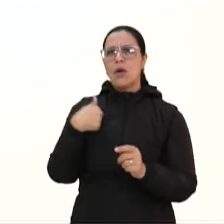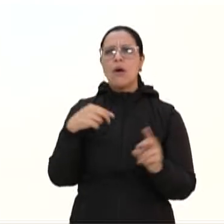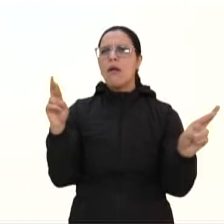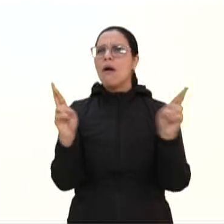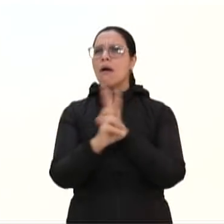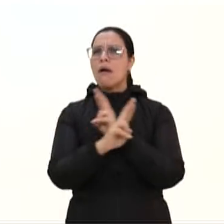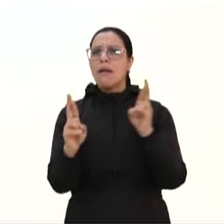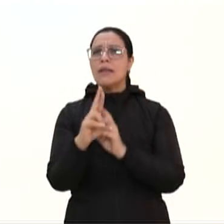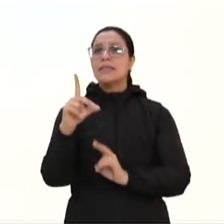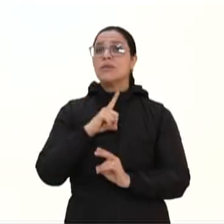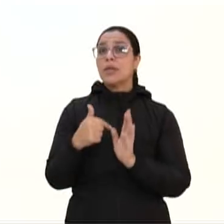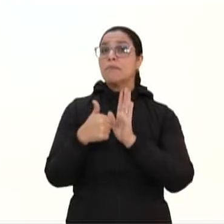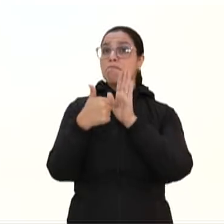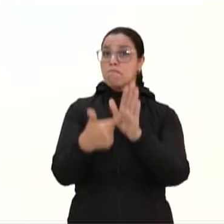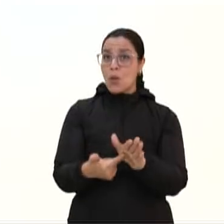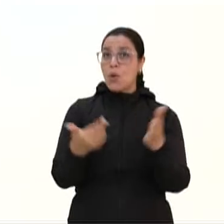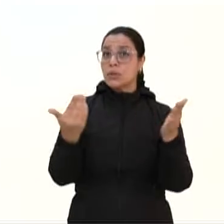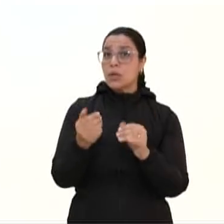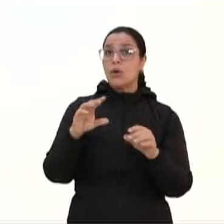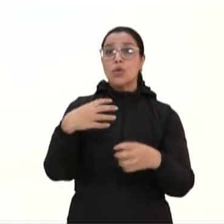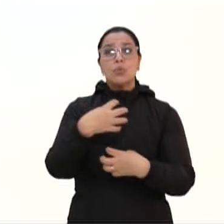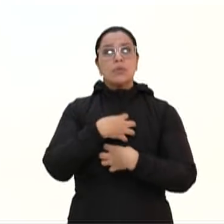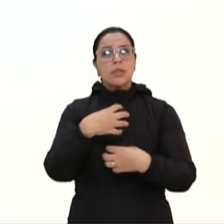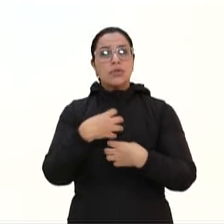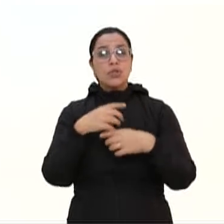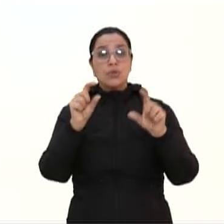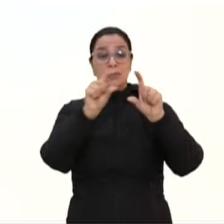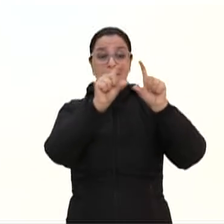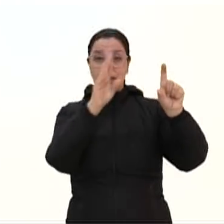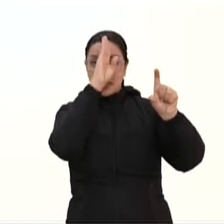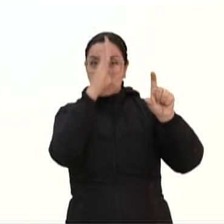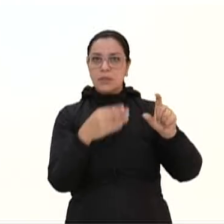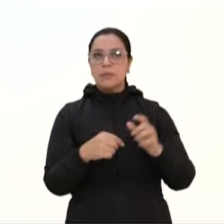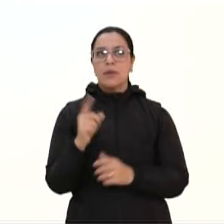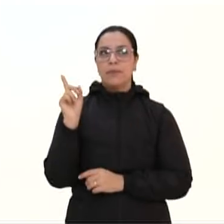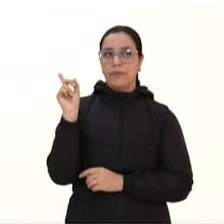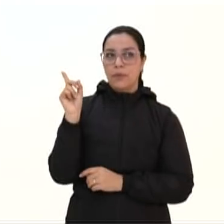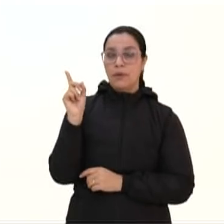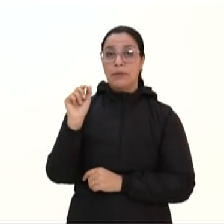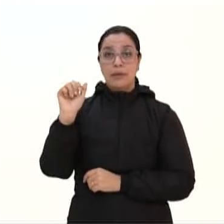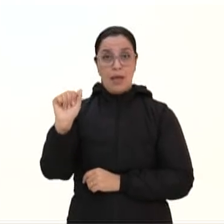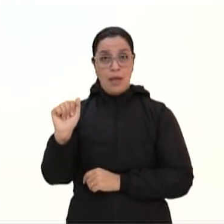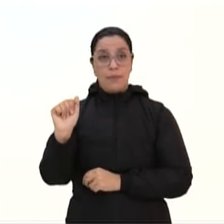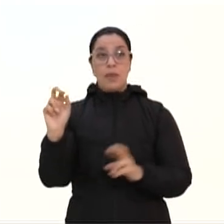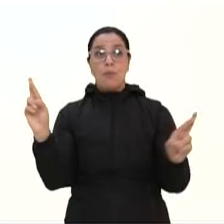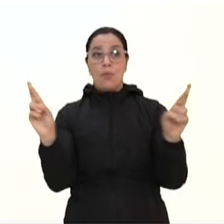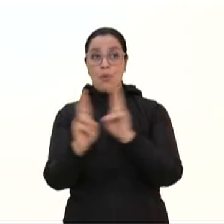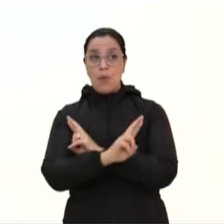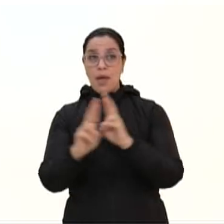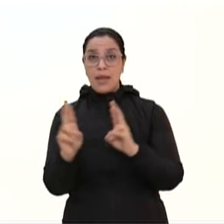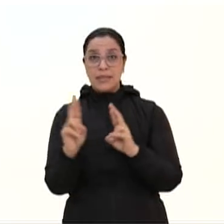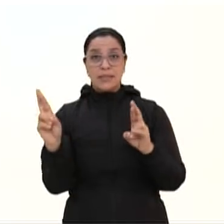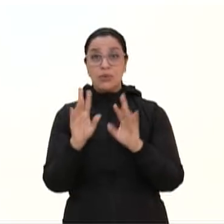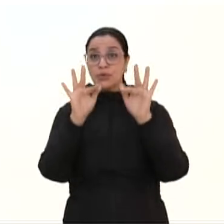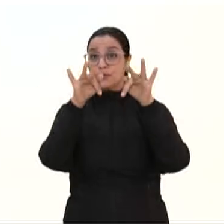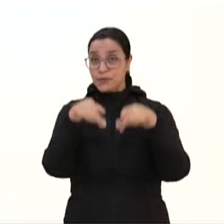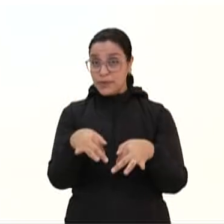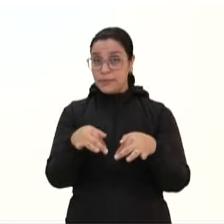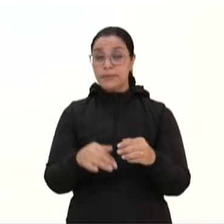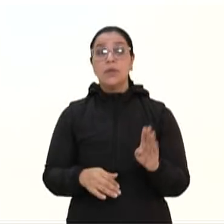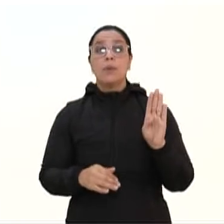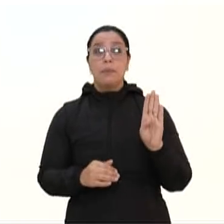Leia essa oração retirada da crônica. Se olhasse, veria que ele a seguia, meio